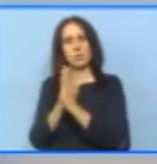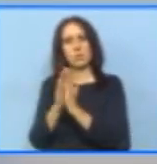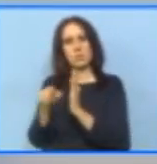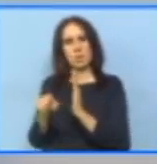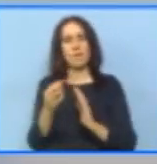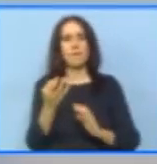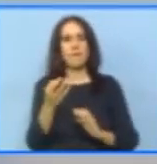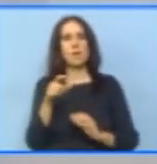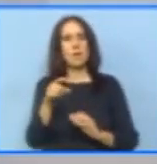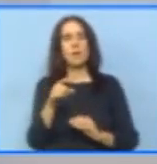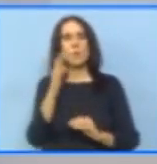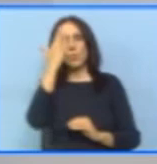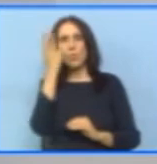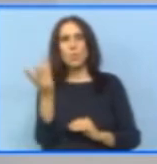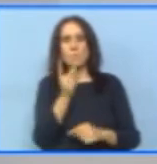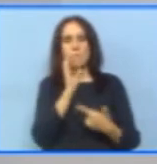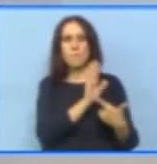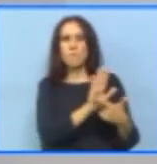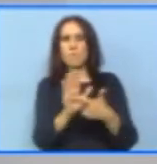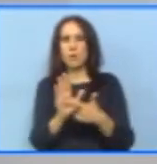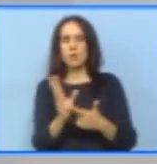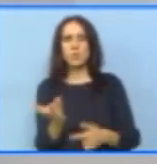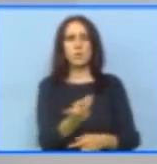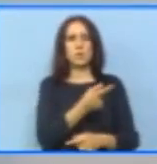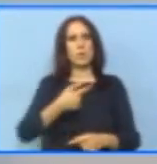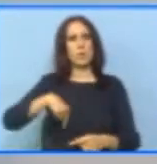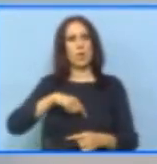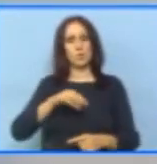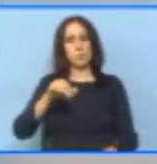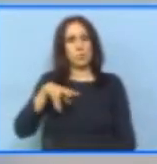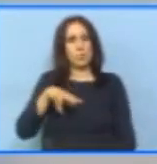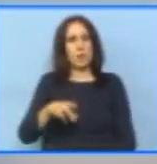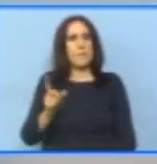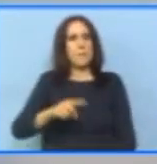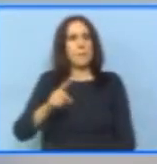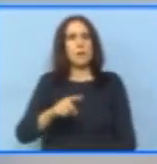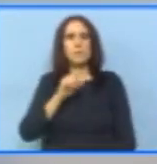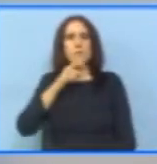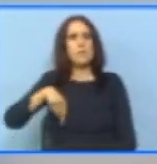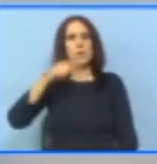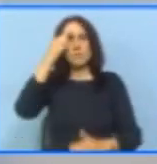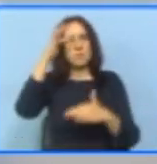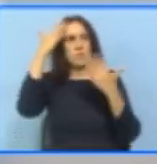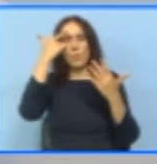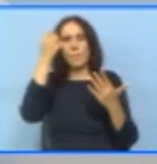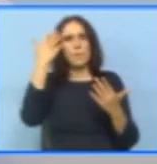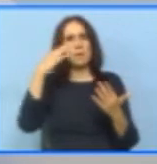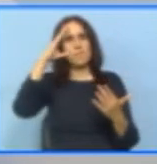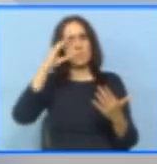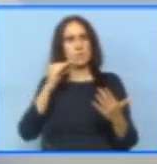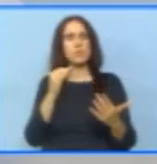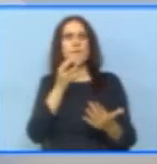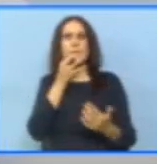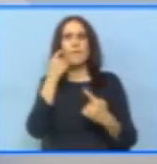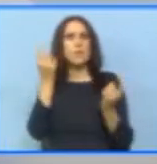números que mostram uma dimensão que nós, estando em Portugal, muitas vezes podemos não compreender e não saber, porque não é